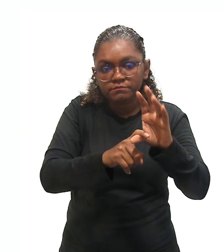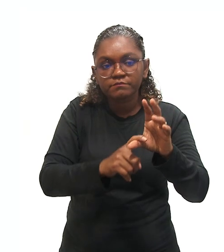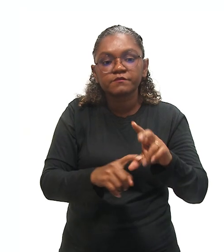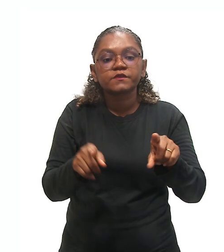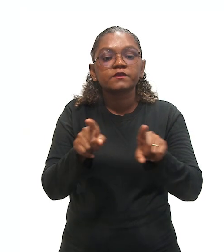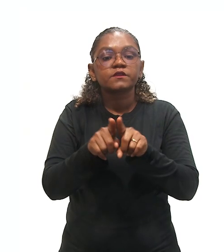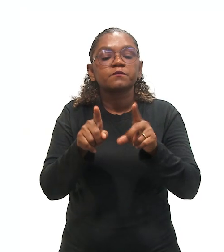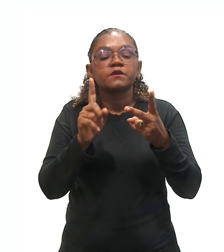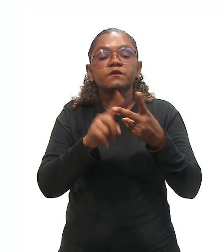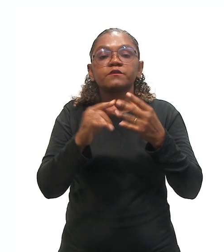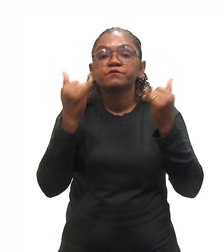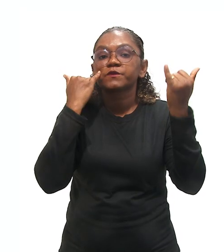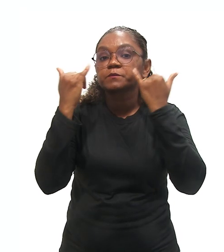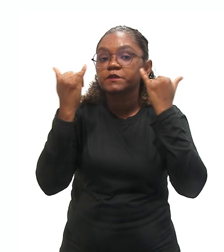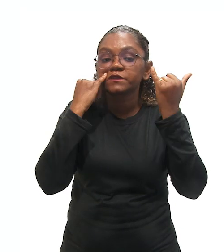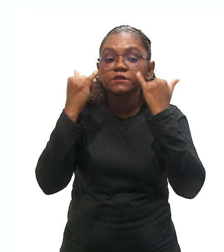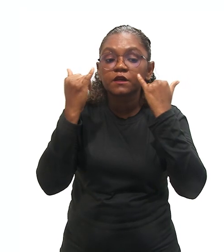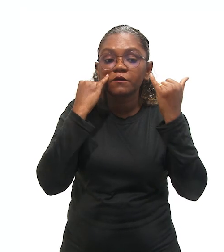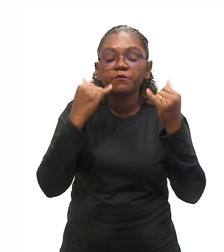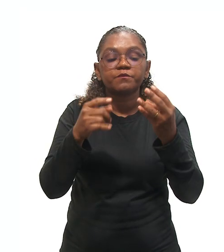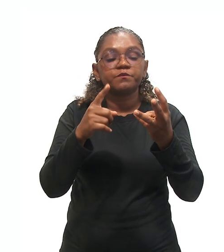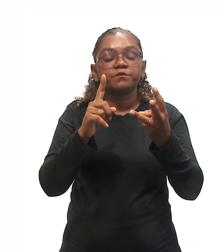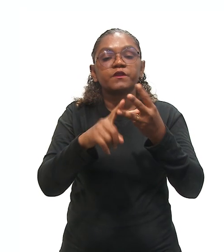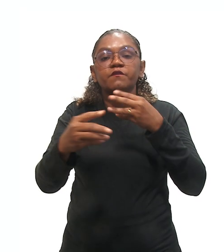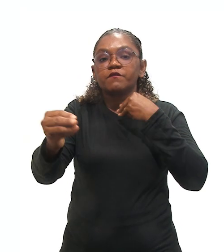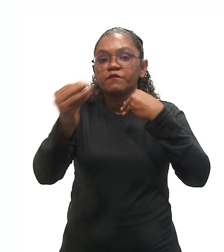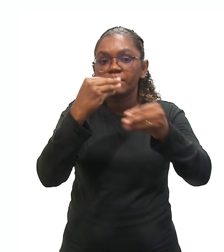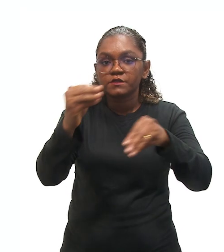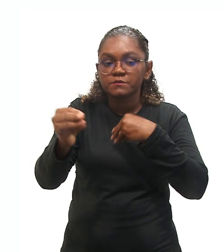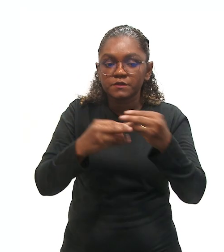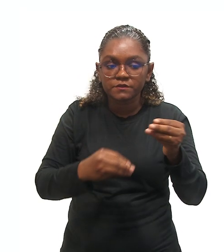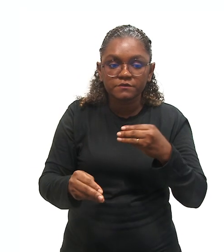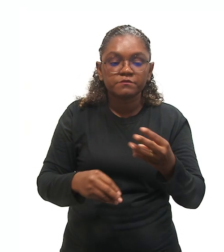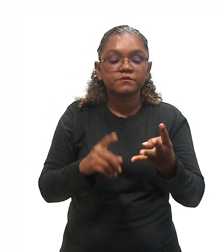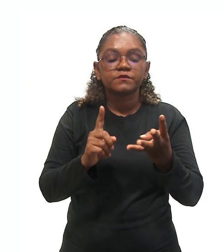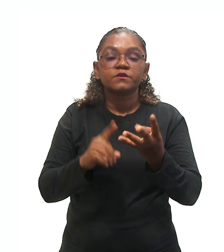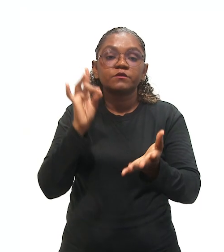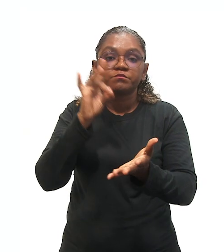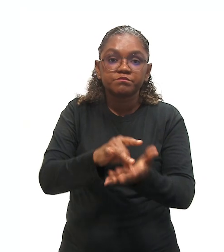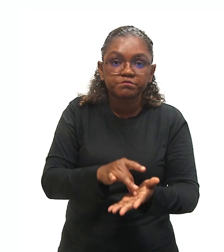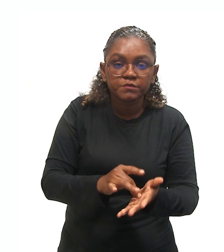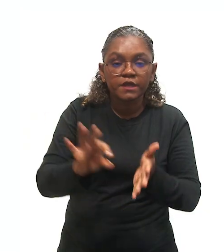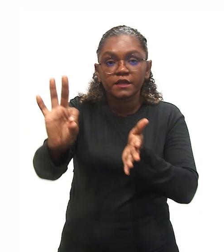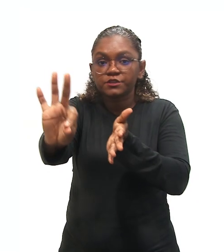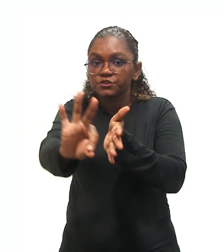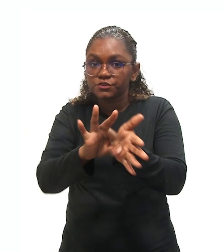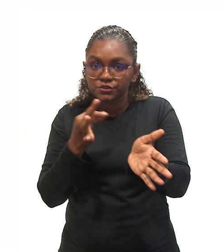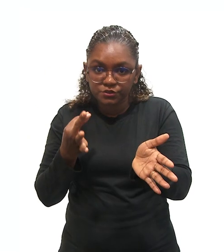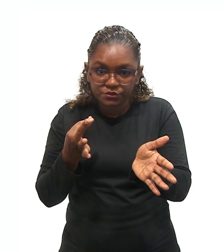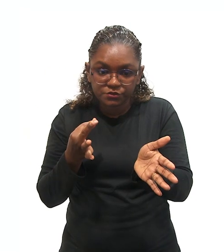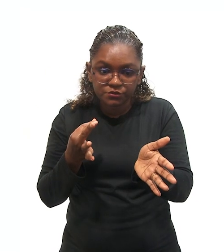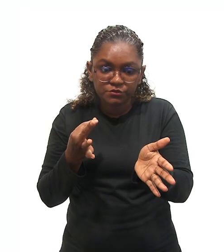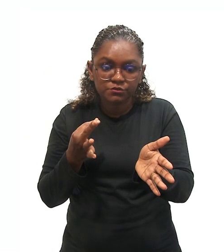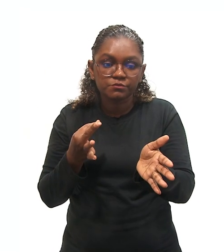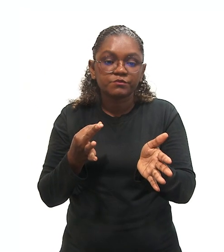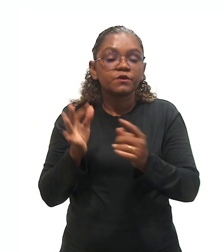contas, a natureza da informação, flexibilização, consolidação,